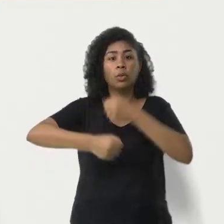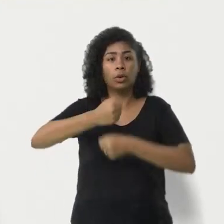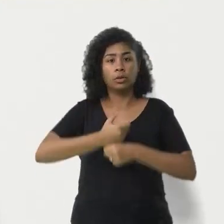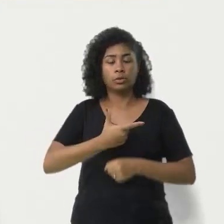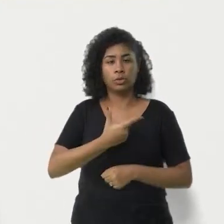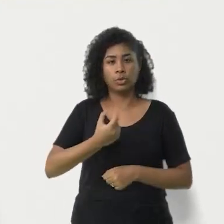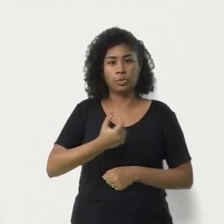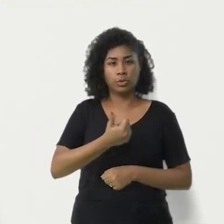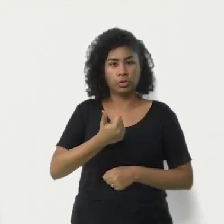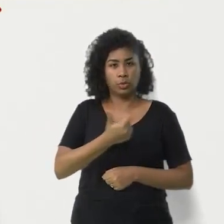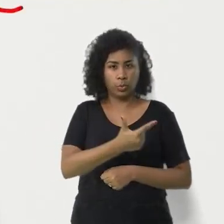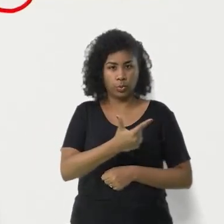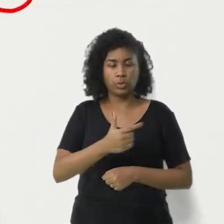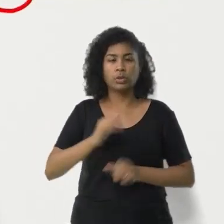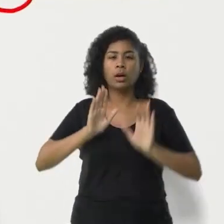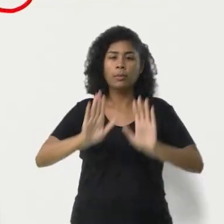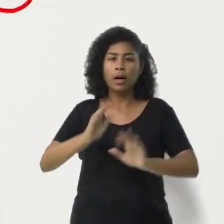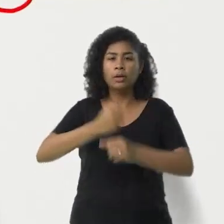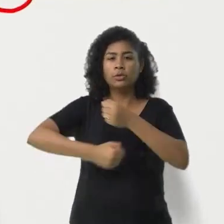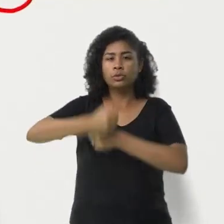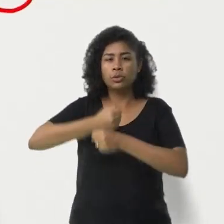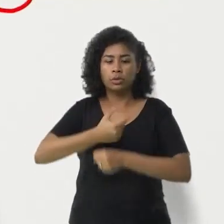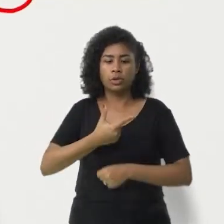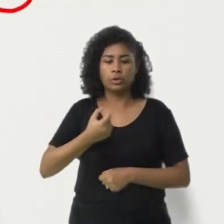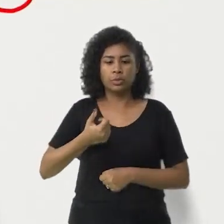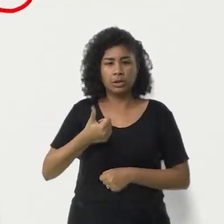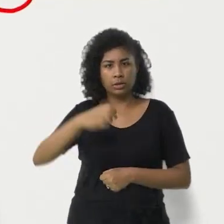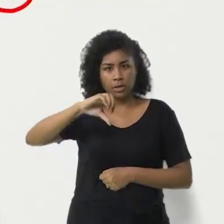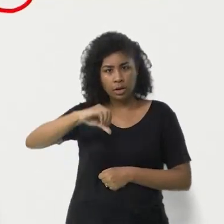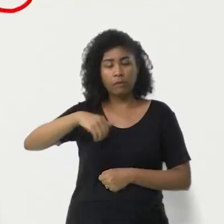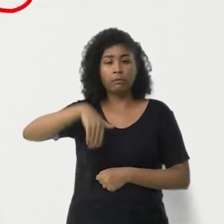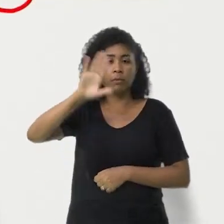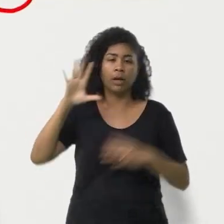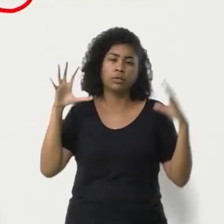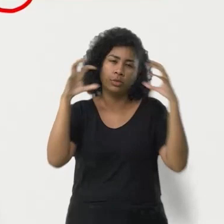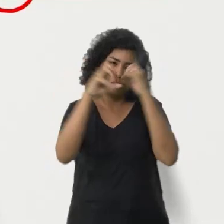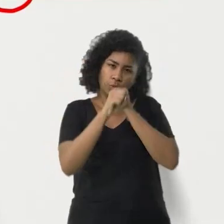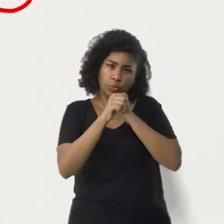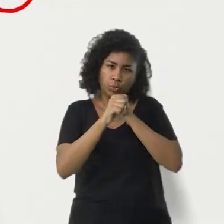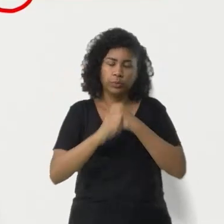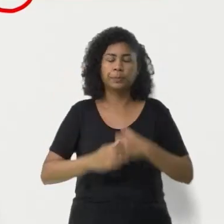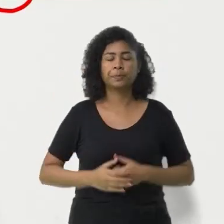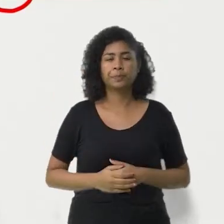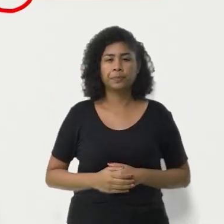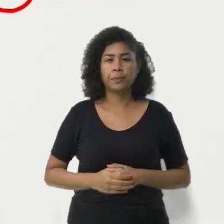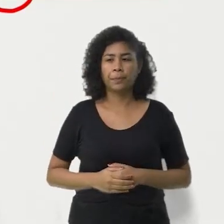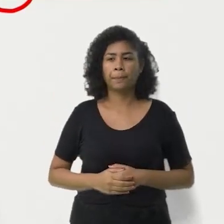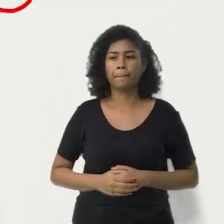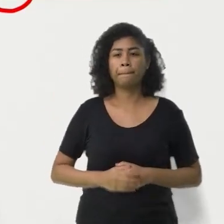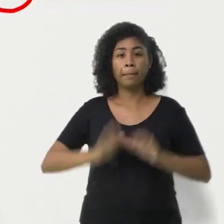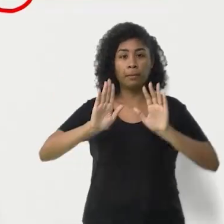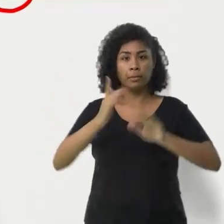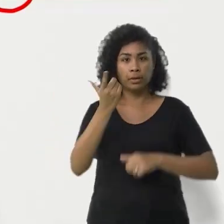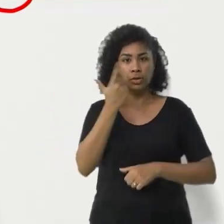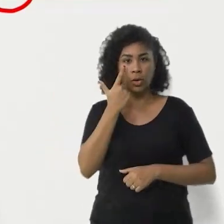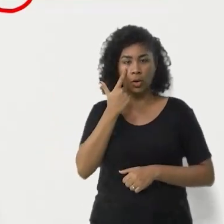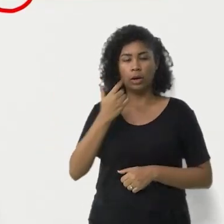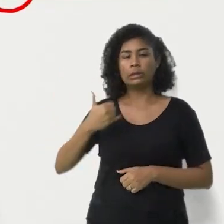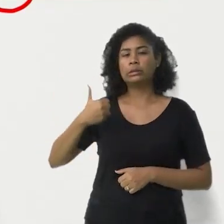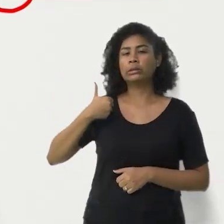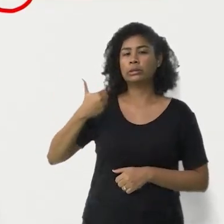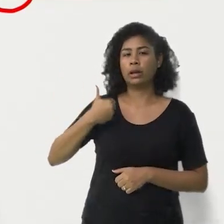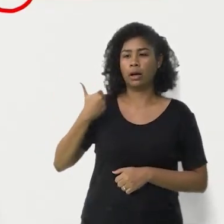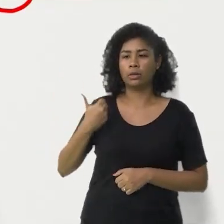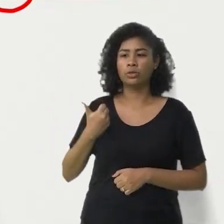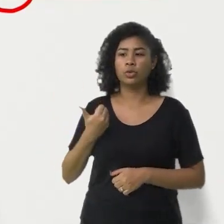2012, enquanto 2019 vai estar mais escuro, tá? Agora, olha só a idade. Vai começar